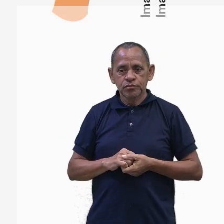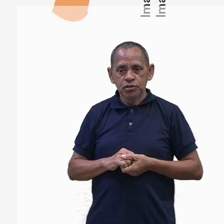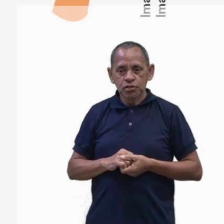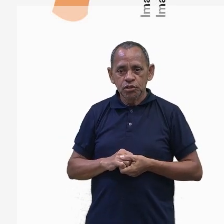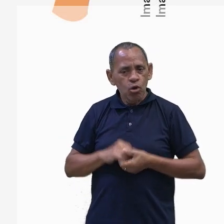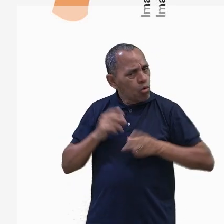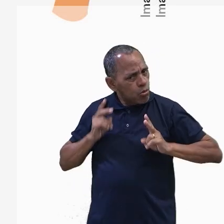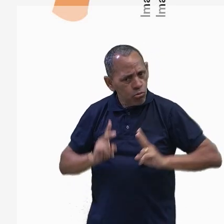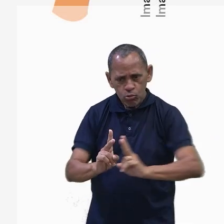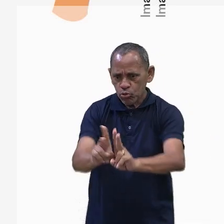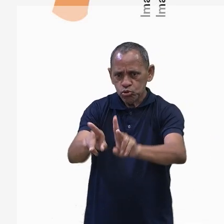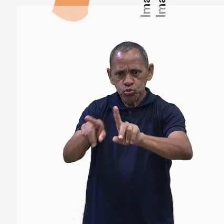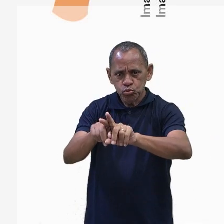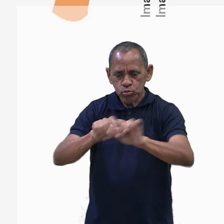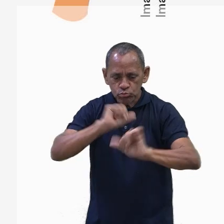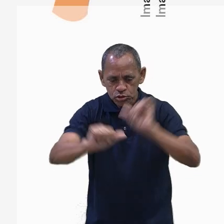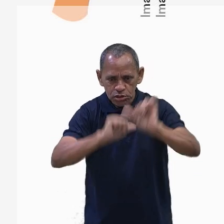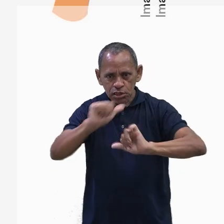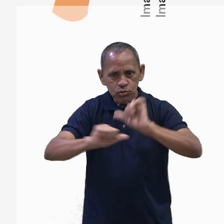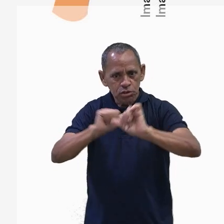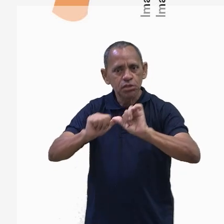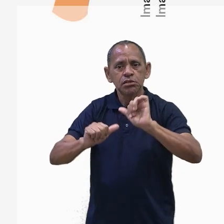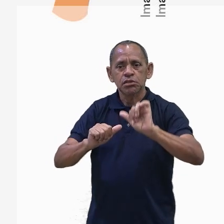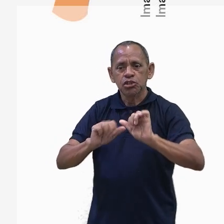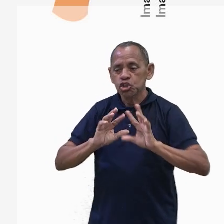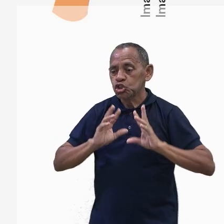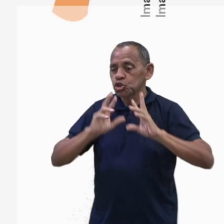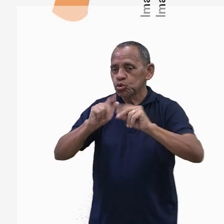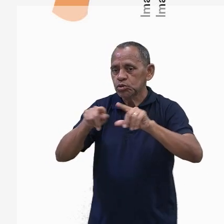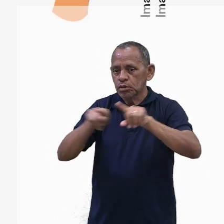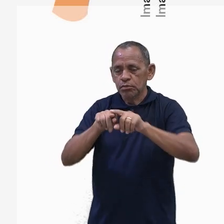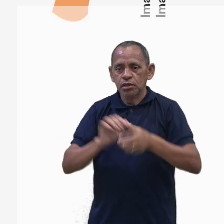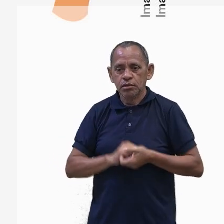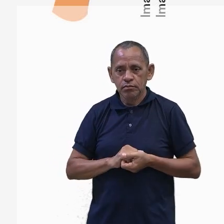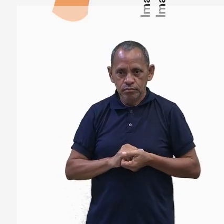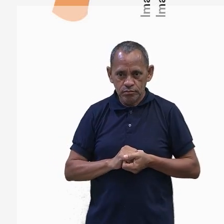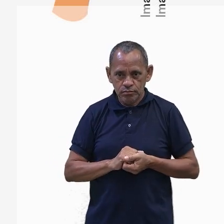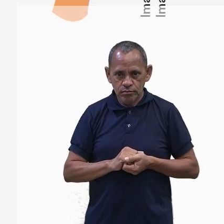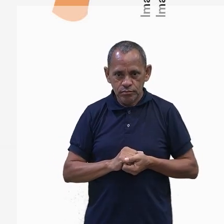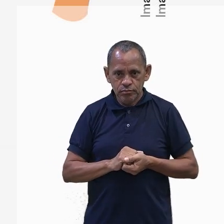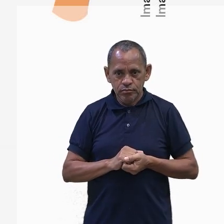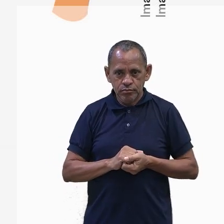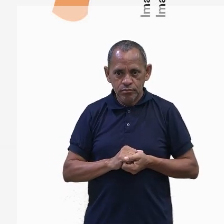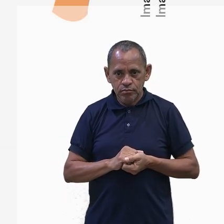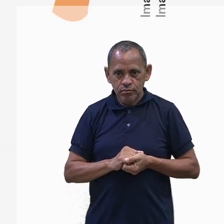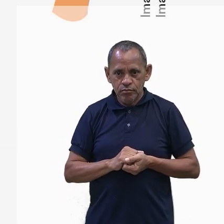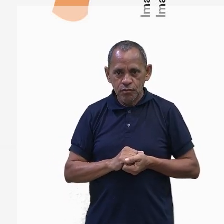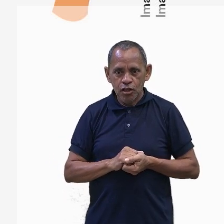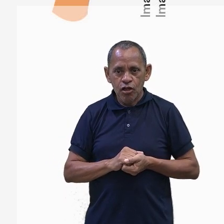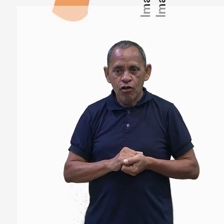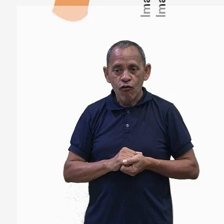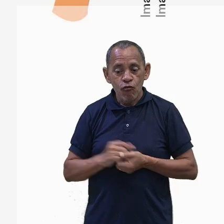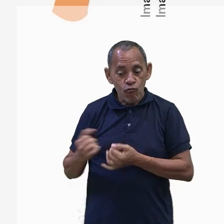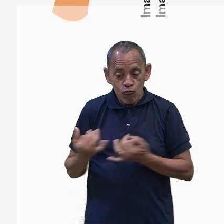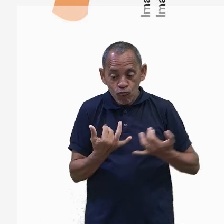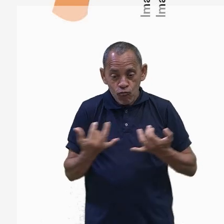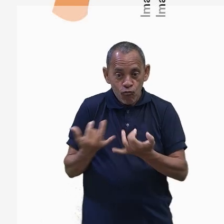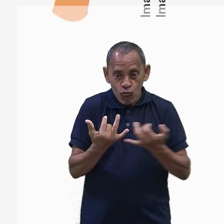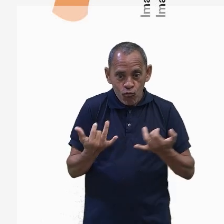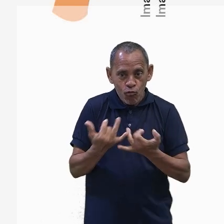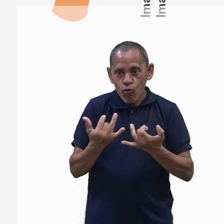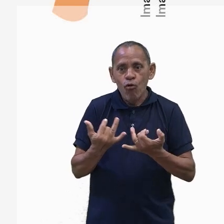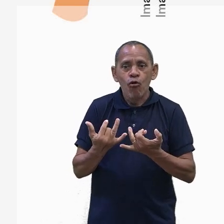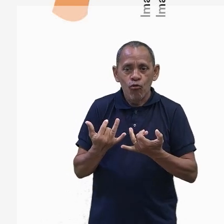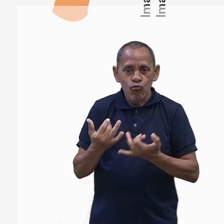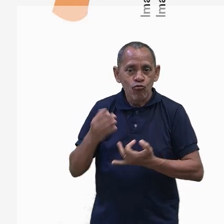constante transformação. Tudo flui, tudo muda. O Pantarei, então ele vai dizer, o fogo é esse elemento